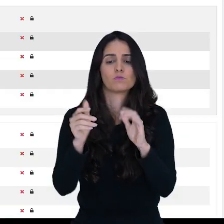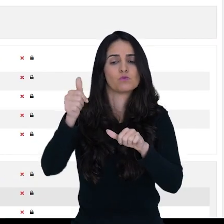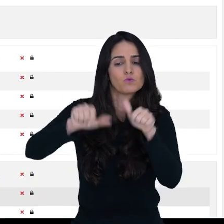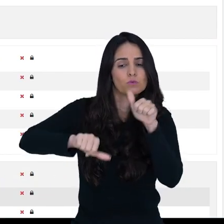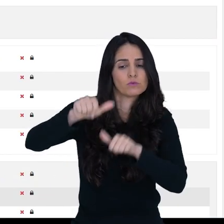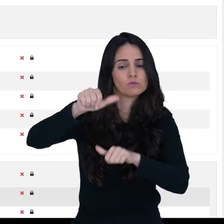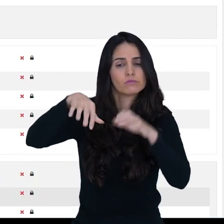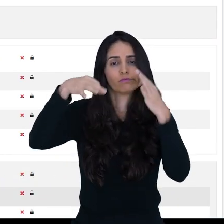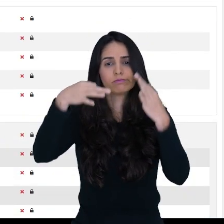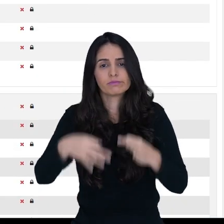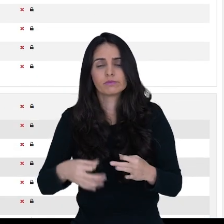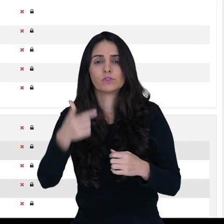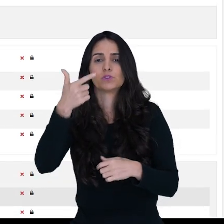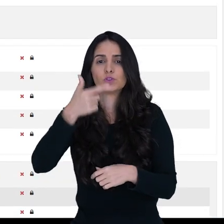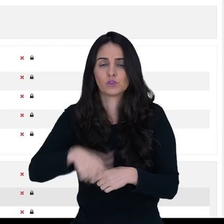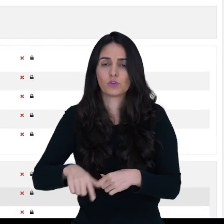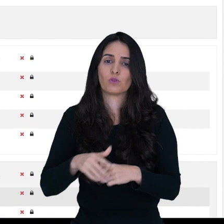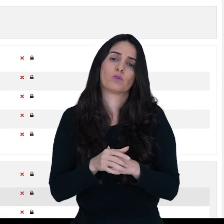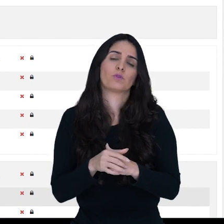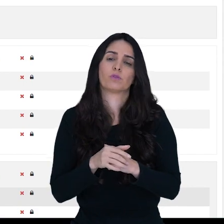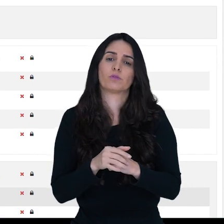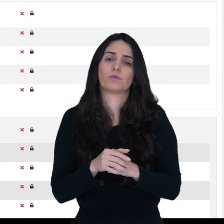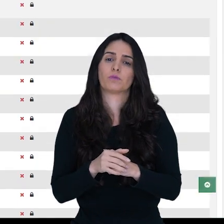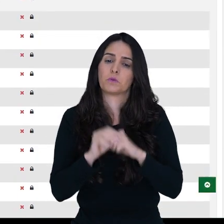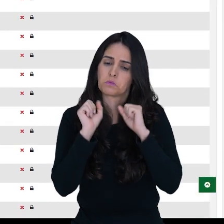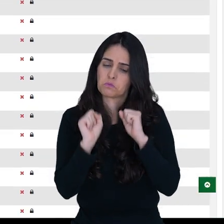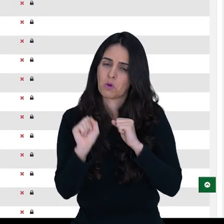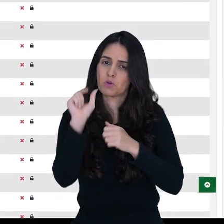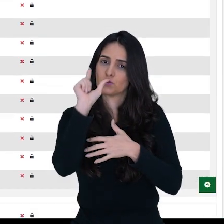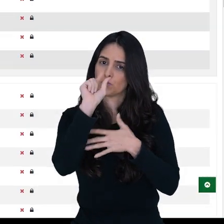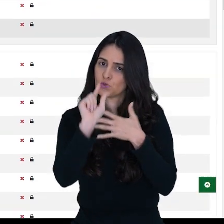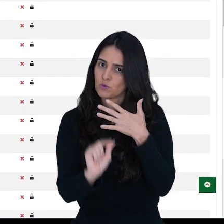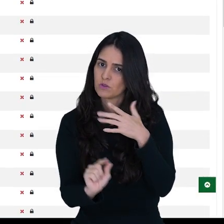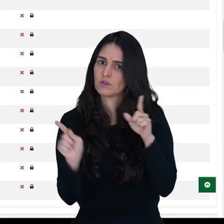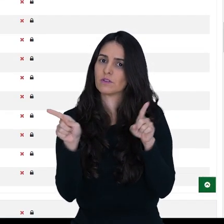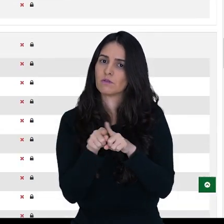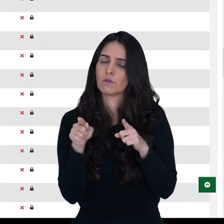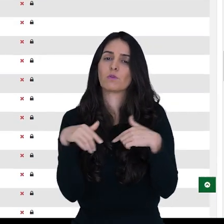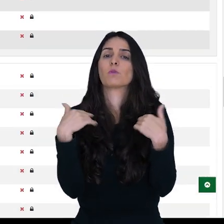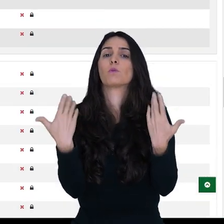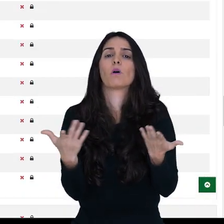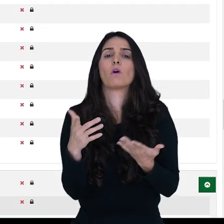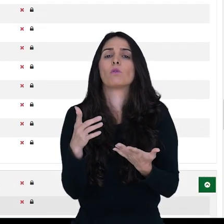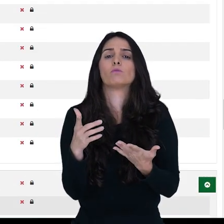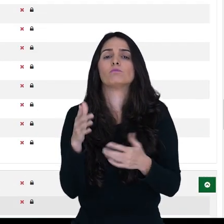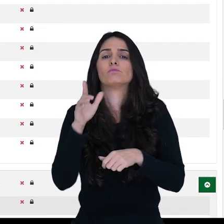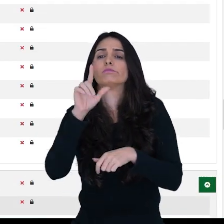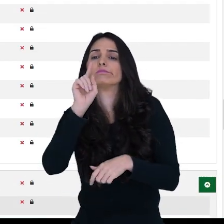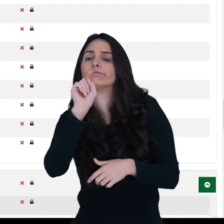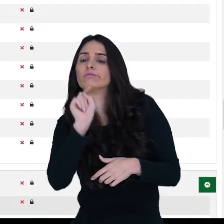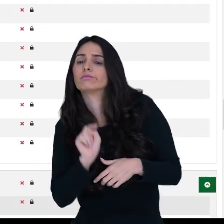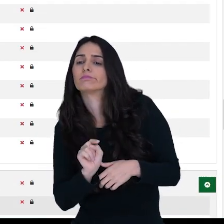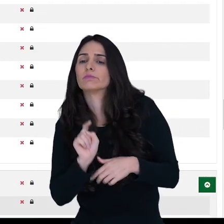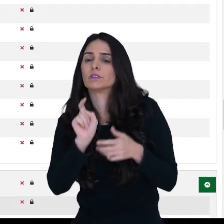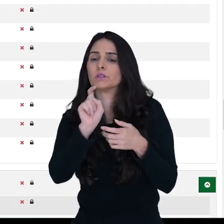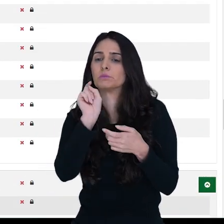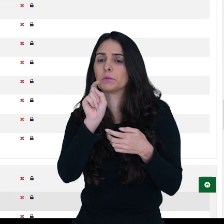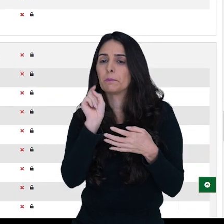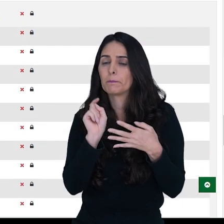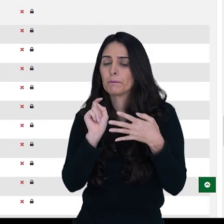arquivos vai para o próximo aqui você revisa também da mesma forma tá certo e pode escolher